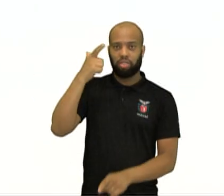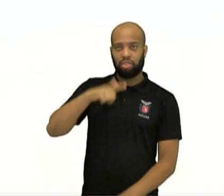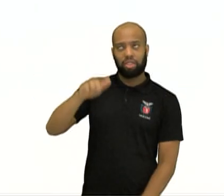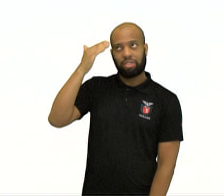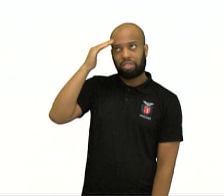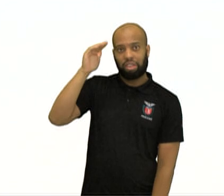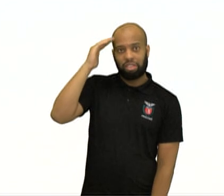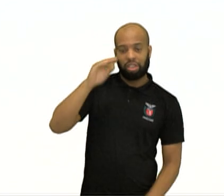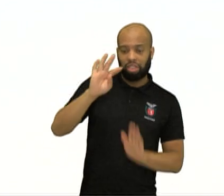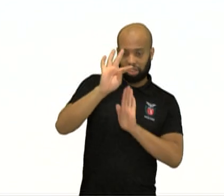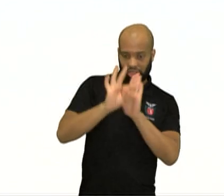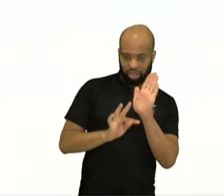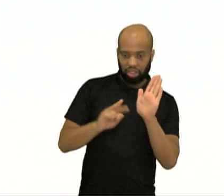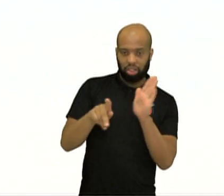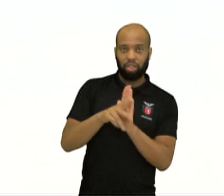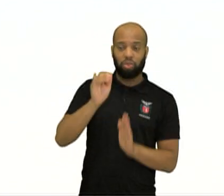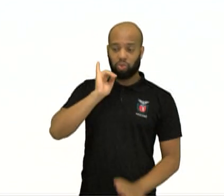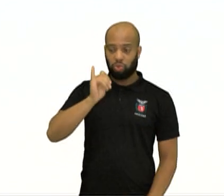de experiência,